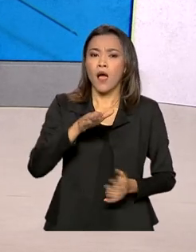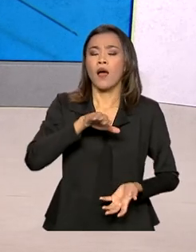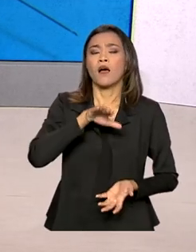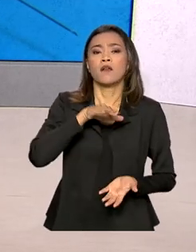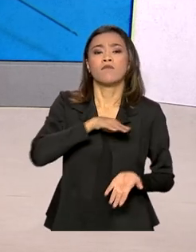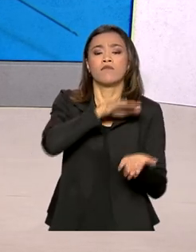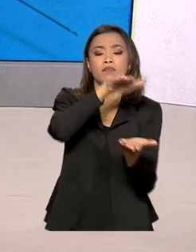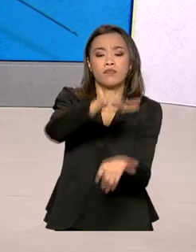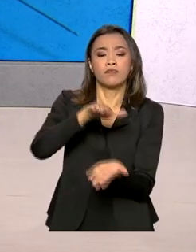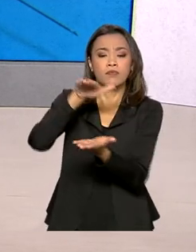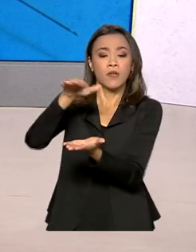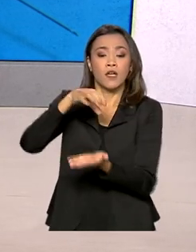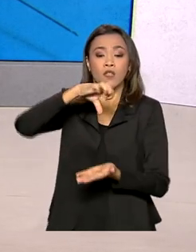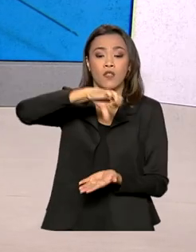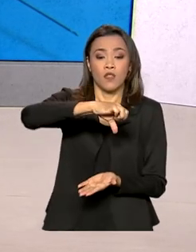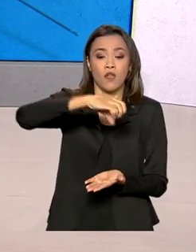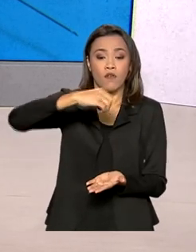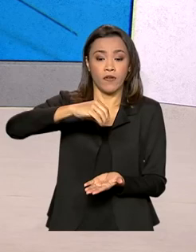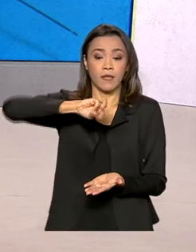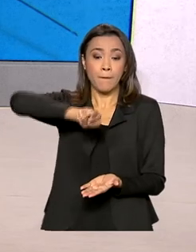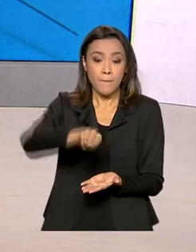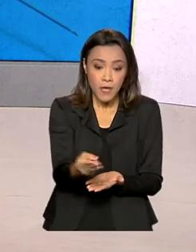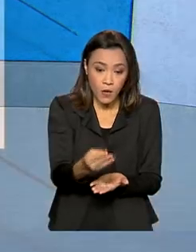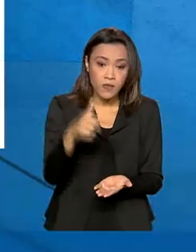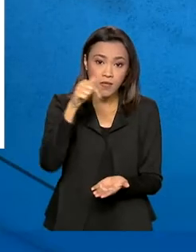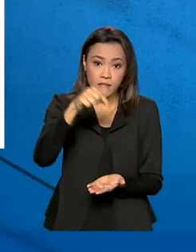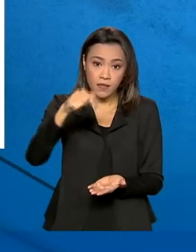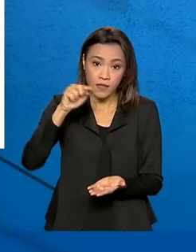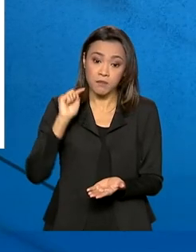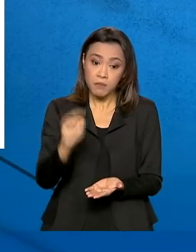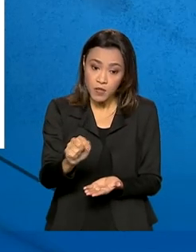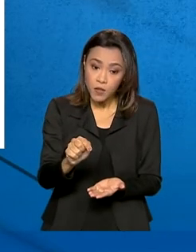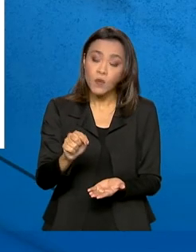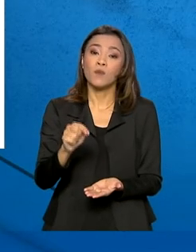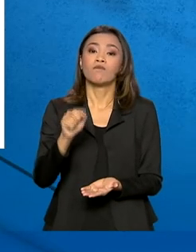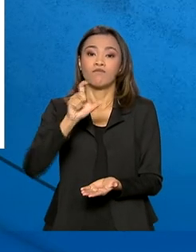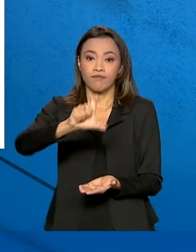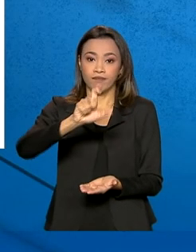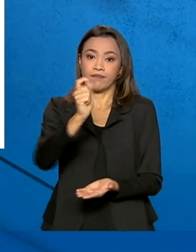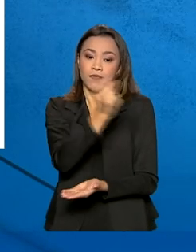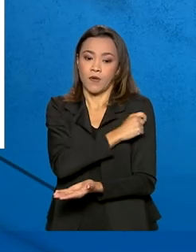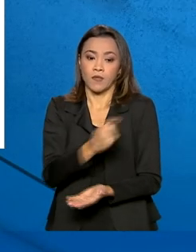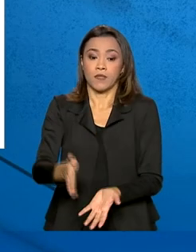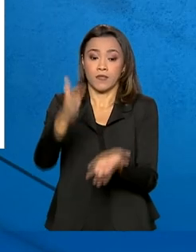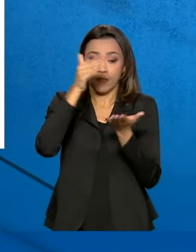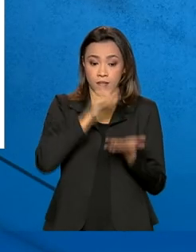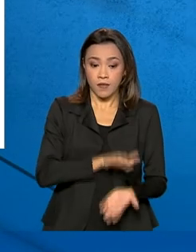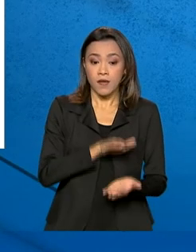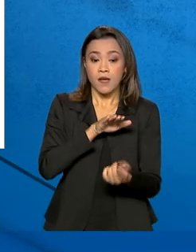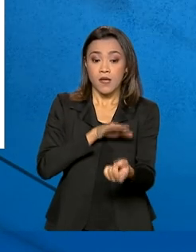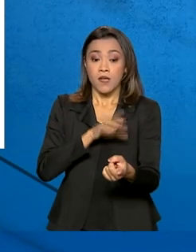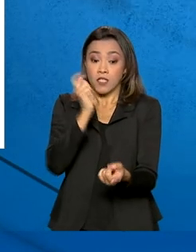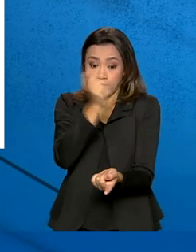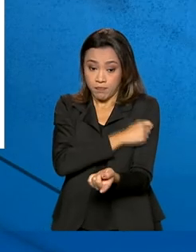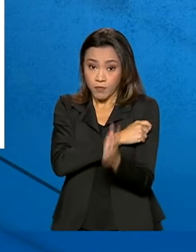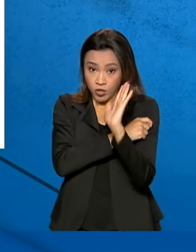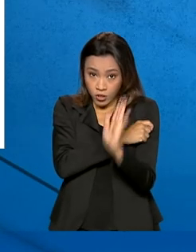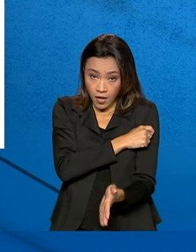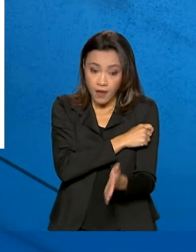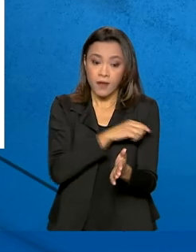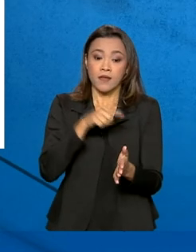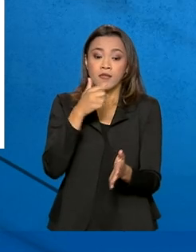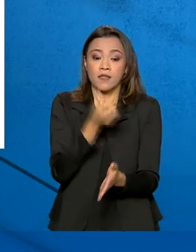90 milhões 777 mil doses as doses aplicadas de a somam 63